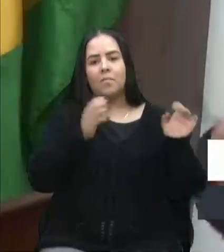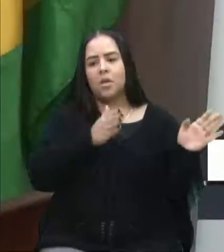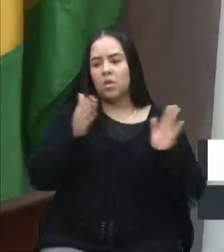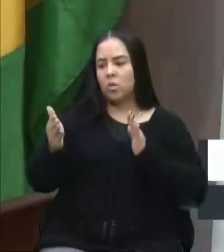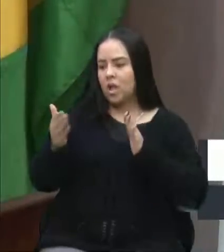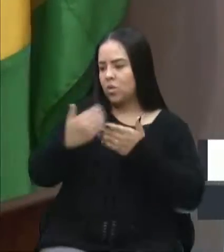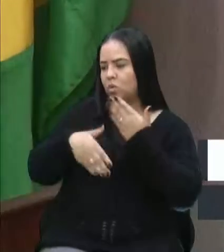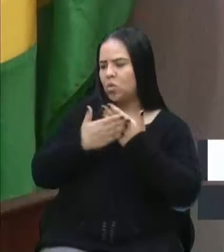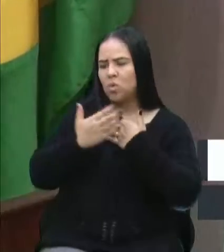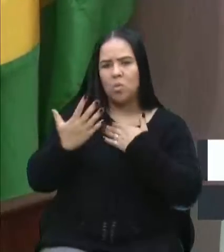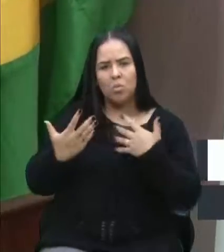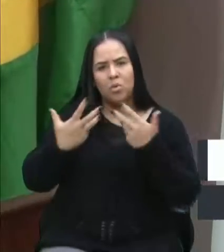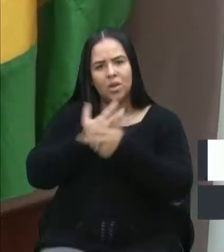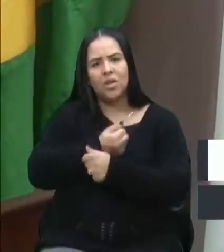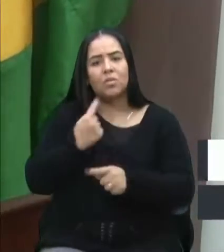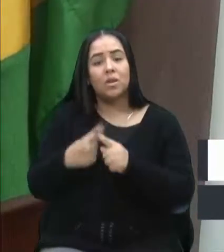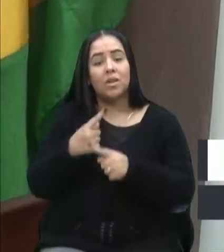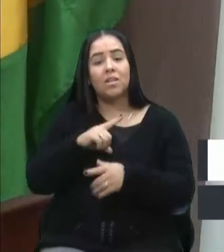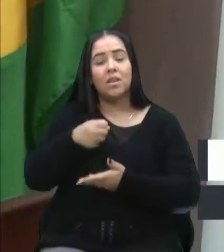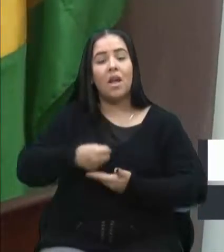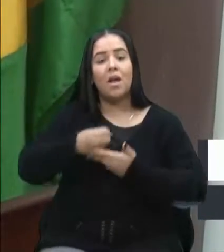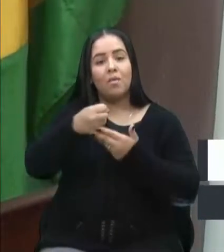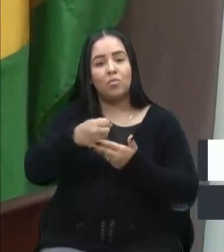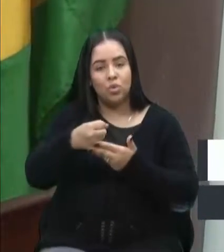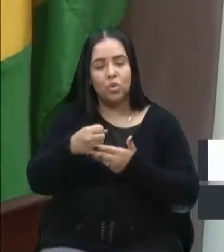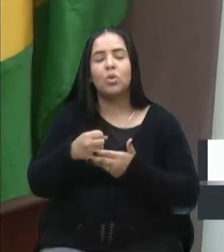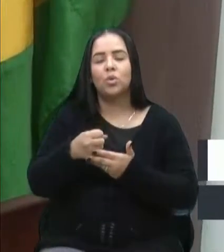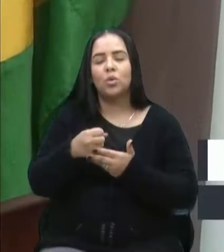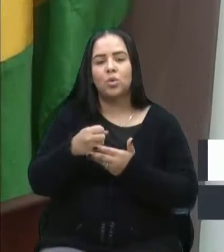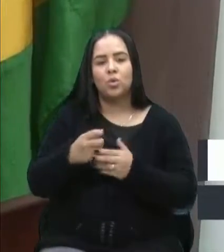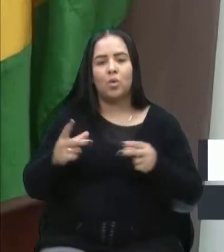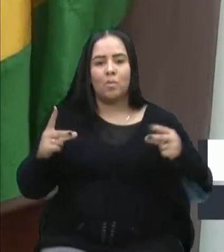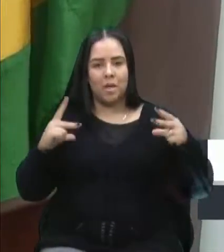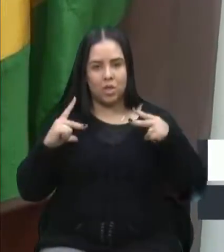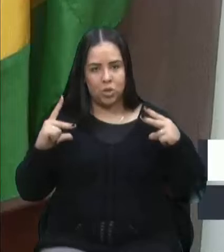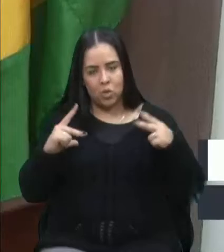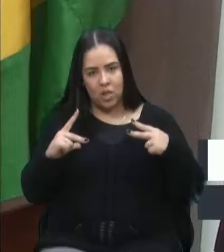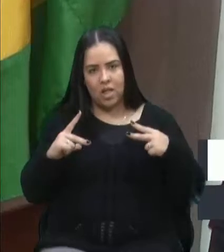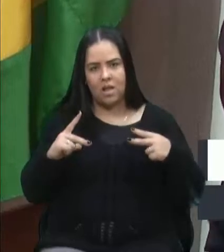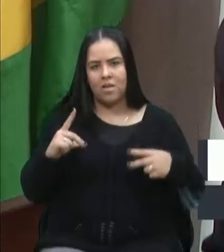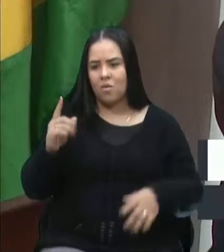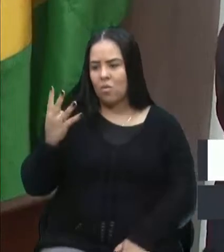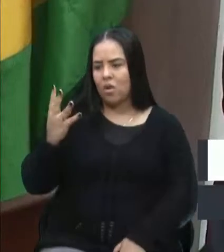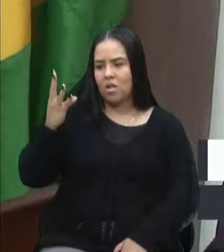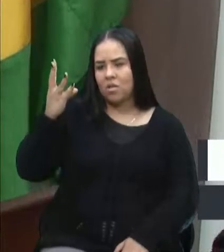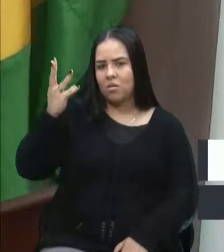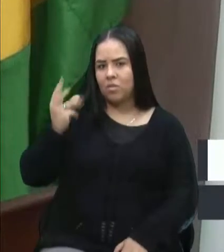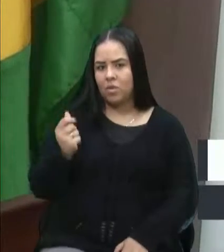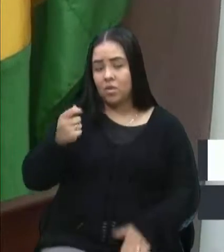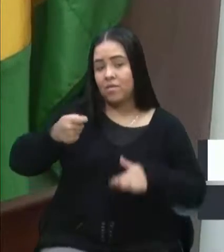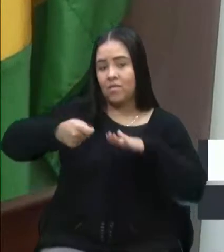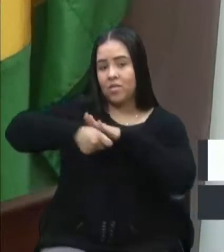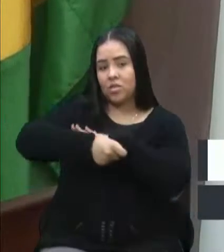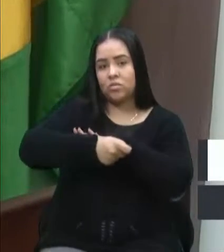com apoio da iniciativa privada. Então, 4 milhões serão investidos,